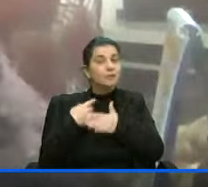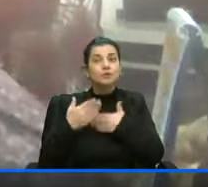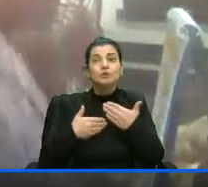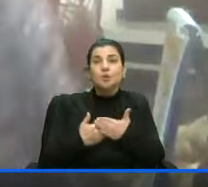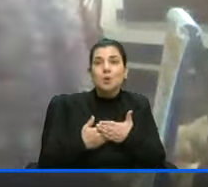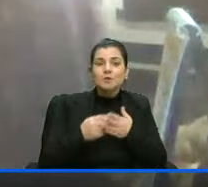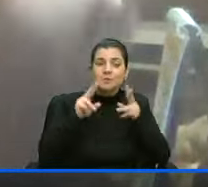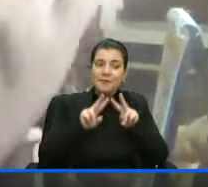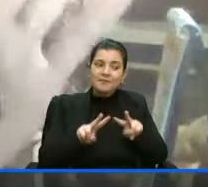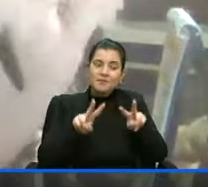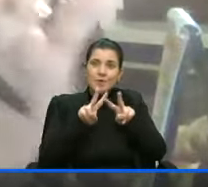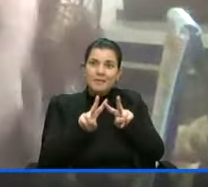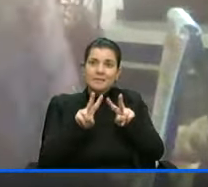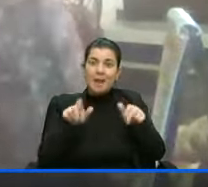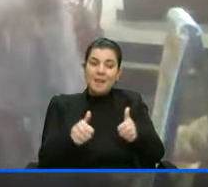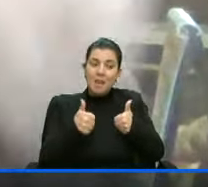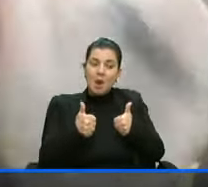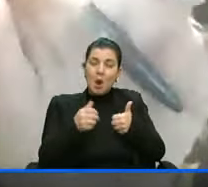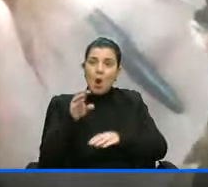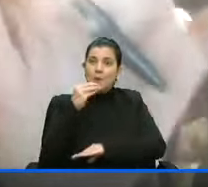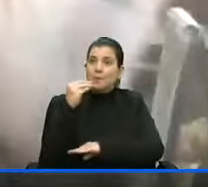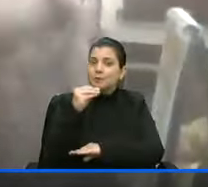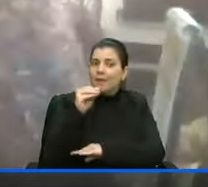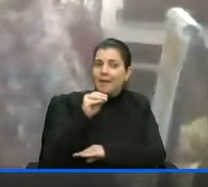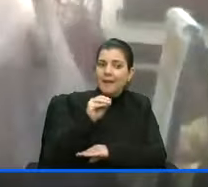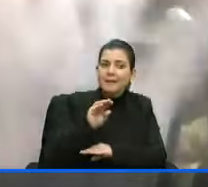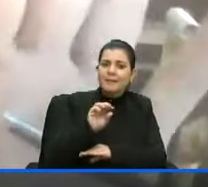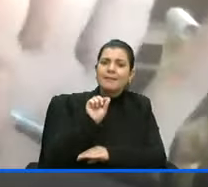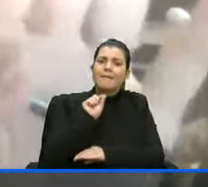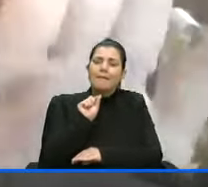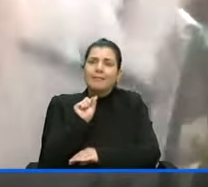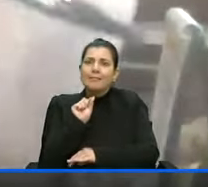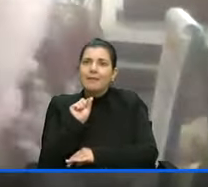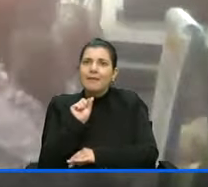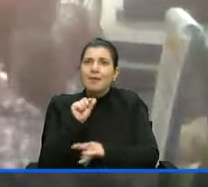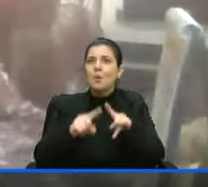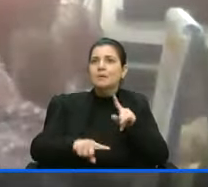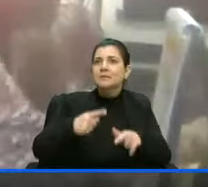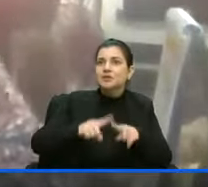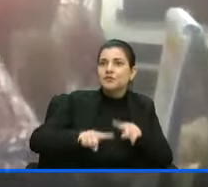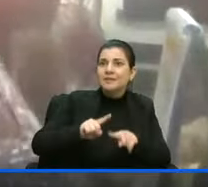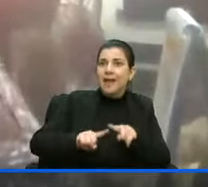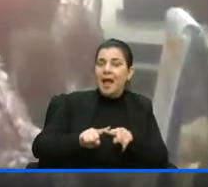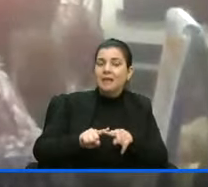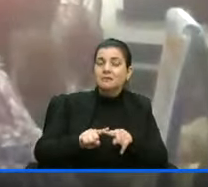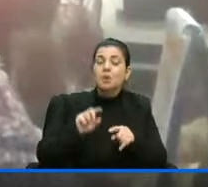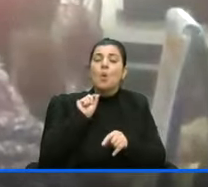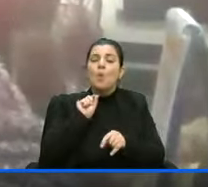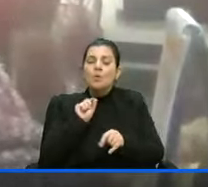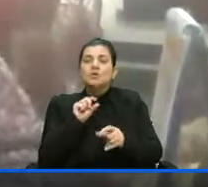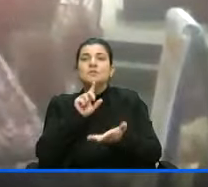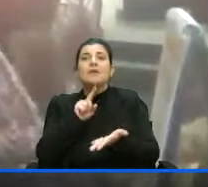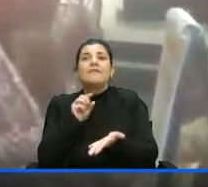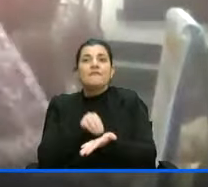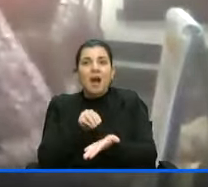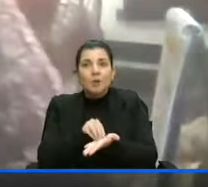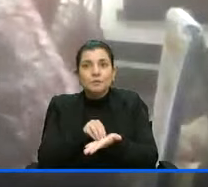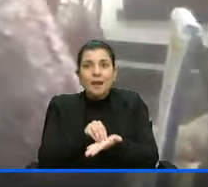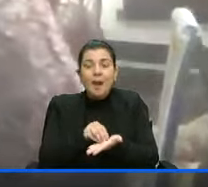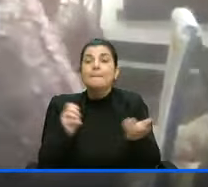visualizar melhor Porto Alegre, onde é que estão as demandas, onde é que está a falta, onde é que tem potencialidade de